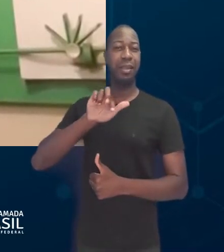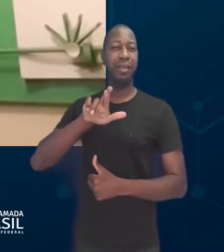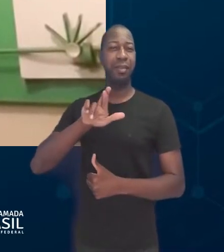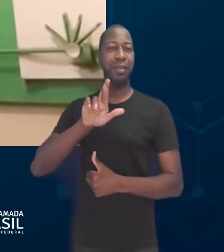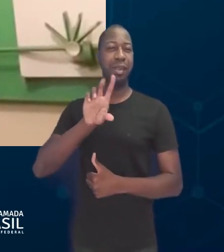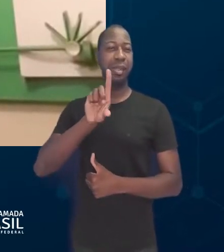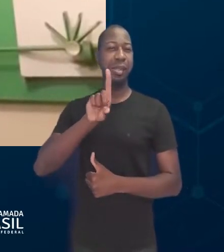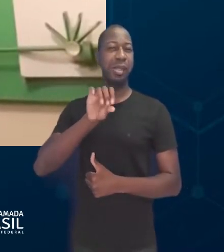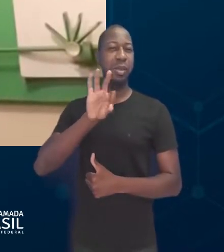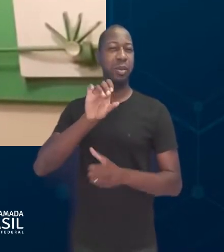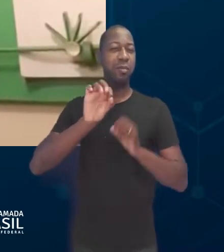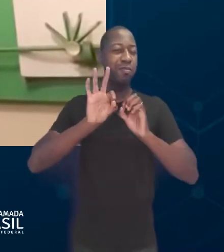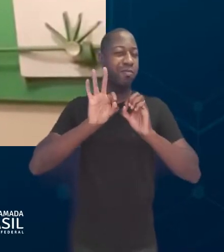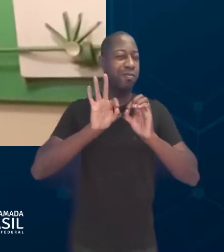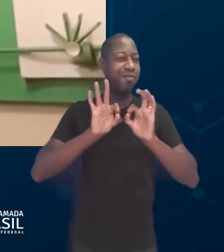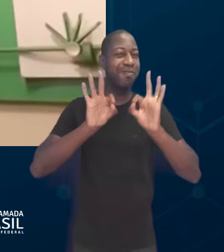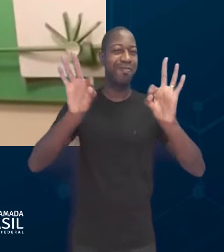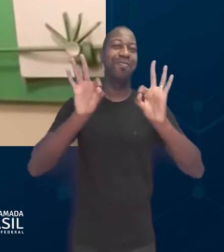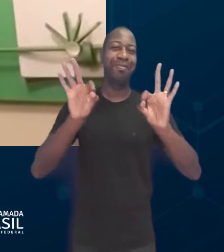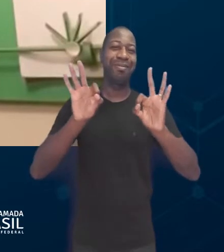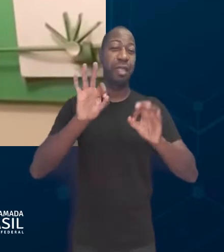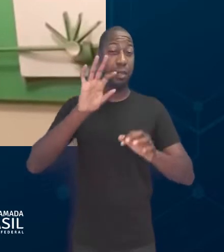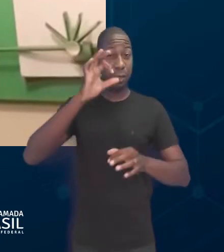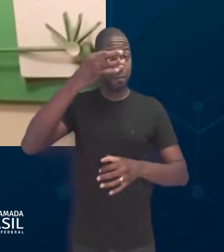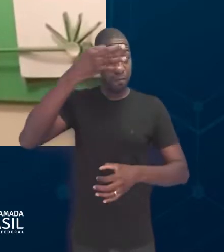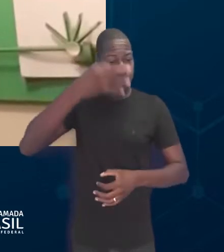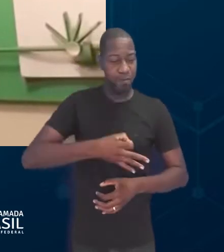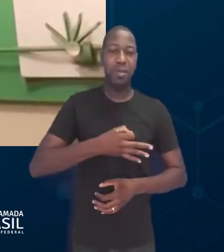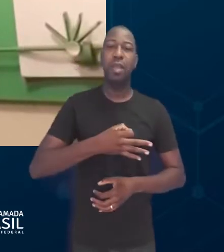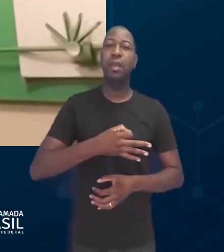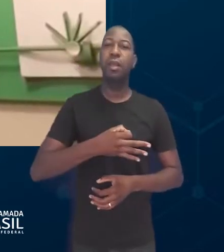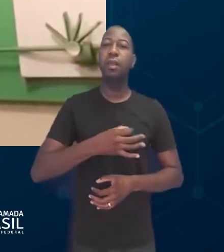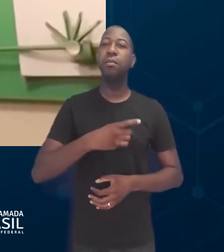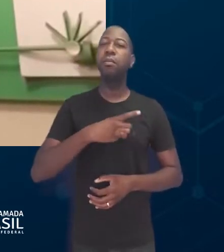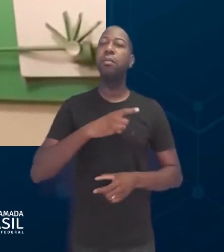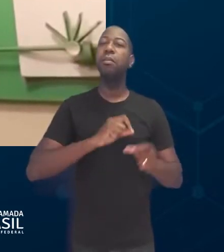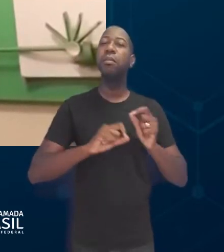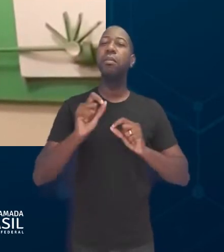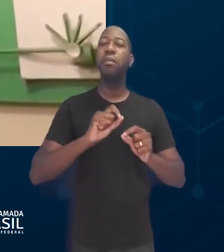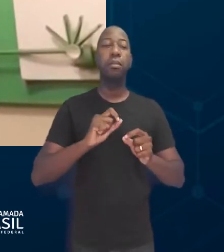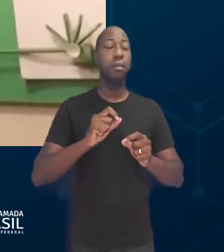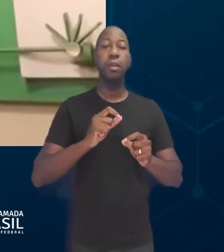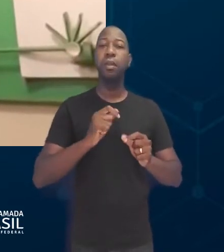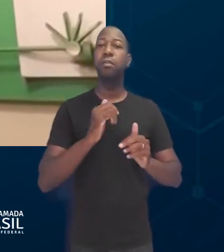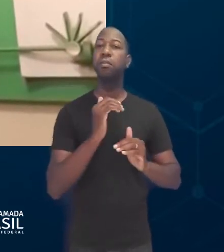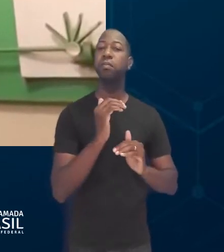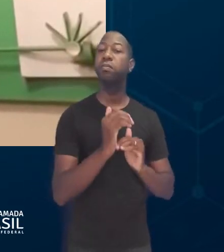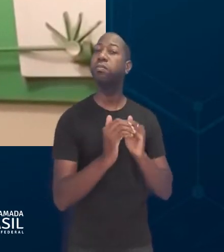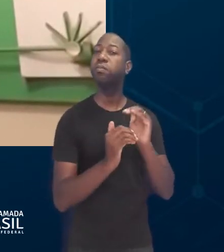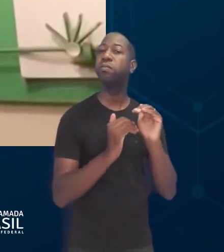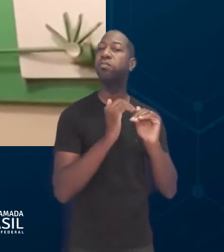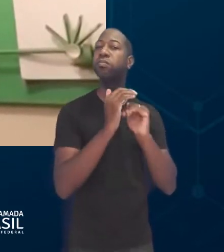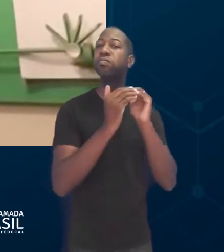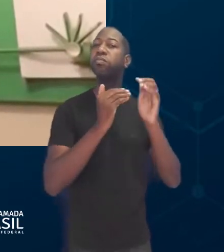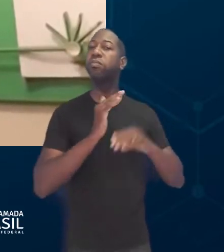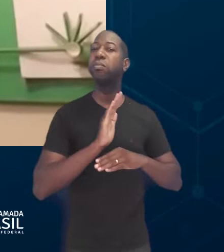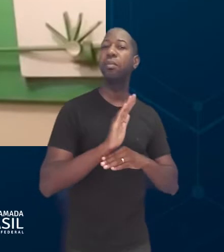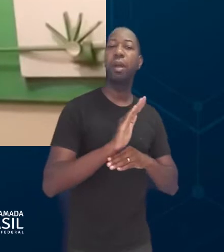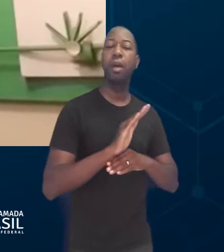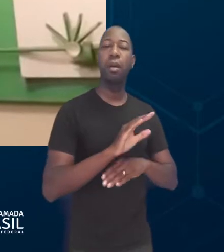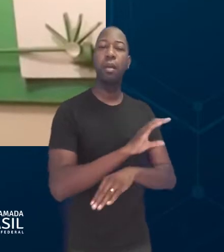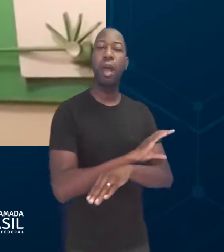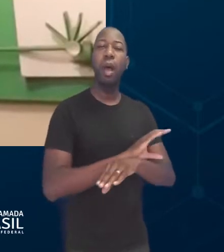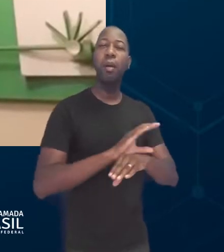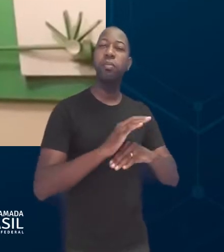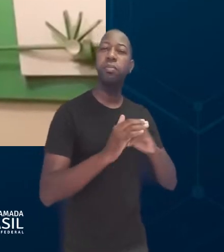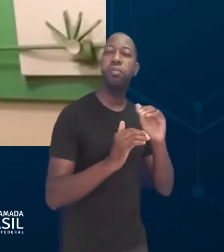especial, tínhamos a certeza que esse evento traria muita, muita, muita potência para a nossa cultura e tenho